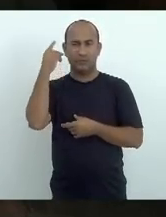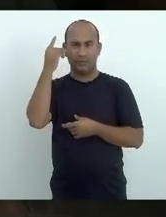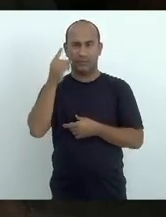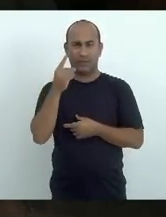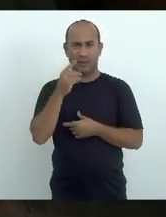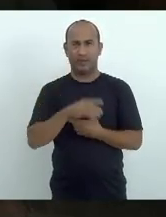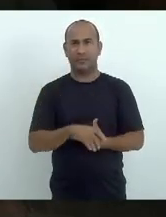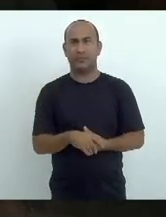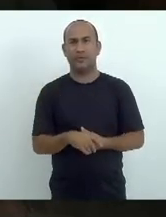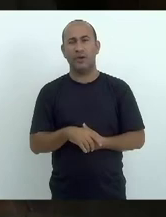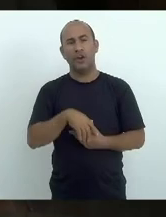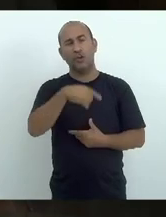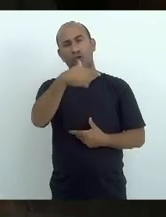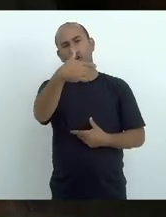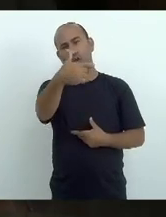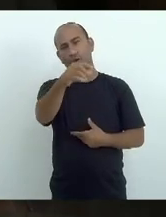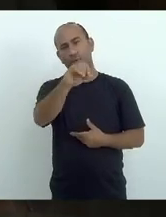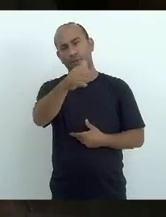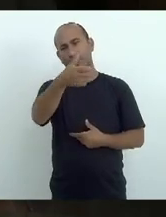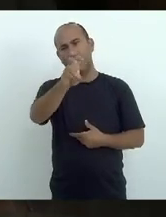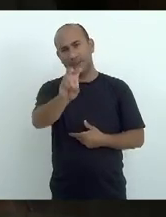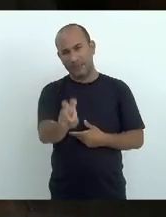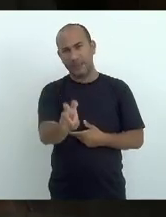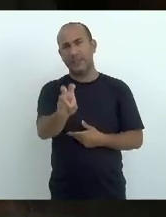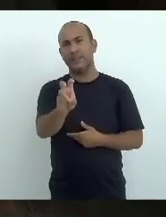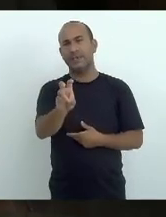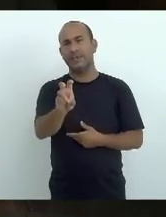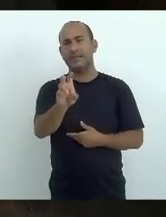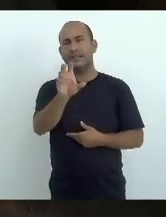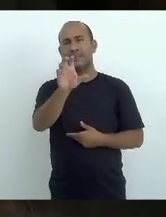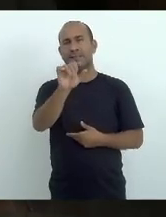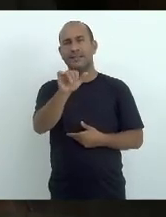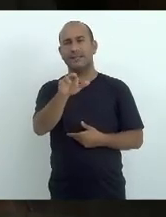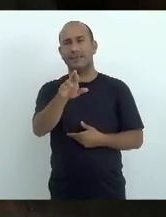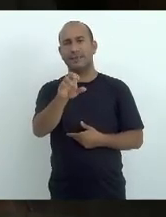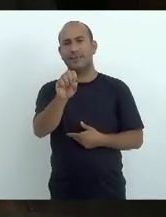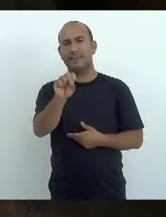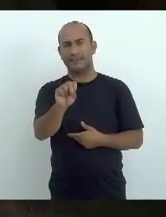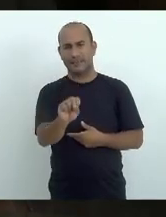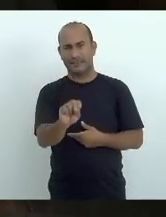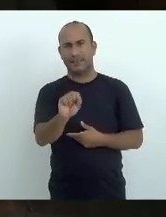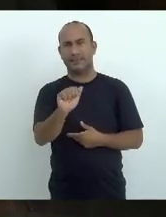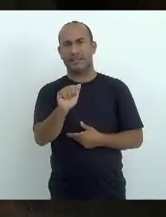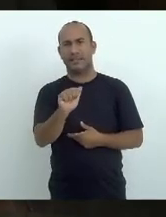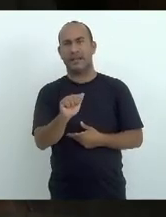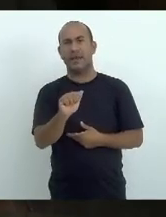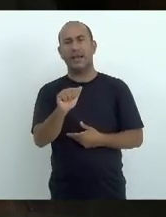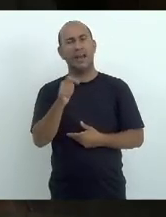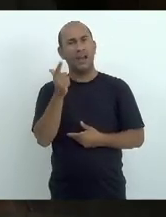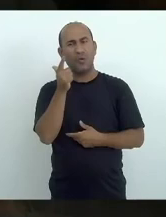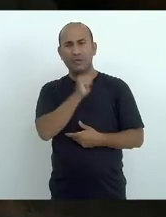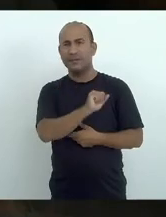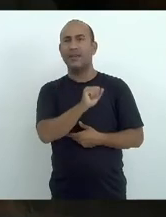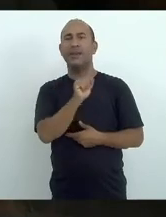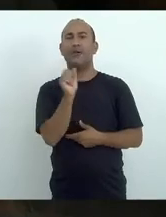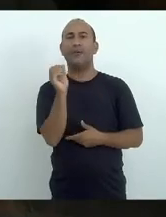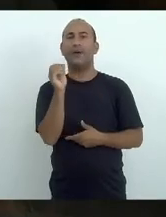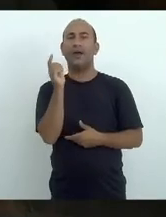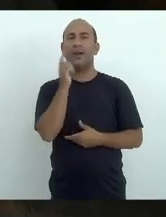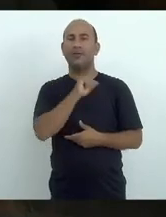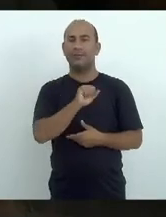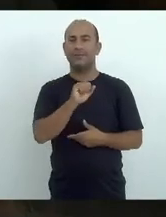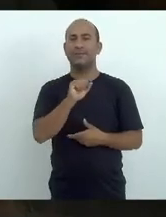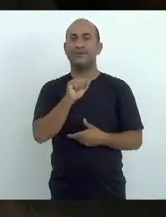nas eleições parlamentares de 2015, o Syriza, que é o partido da esquerda radical, ganhou as eleições